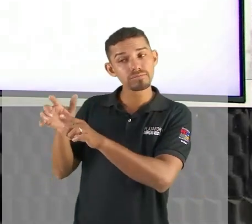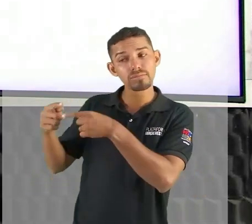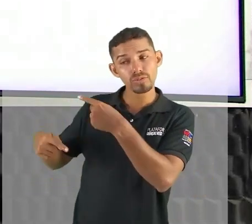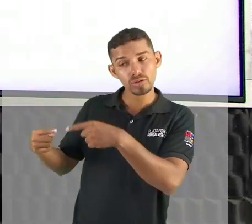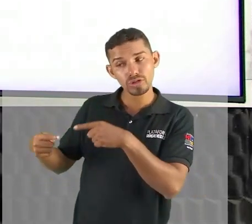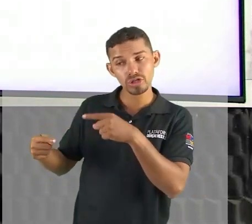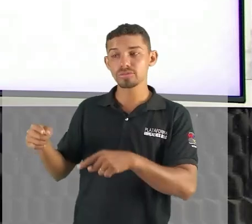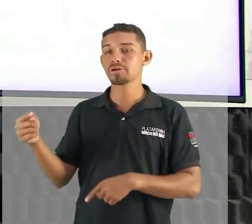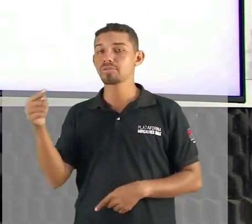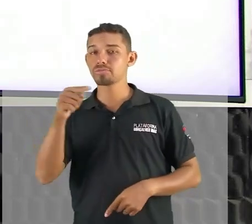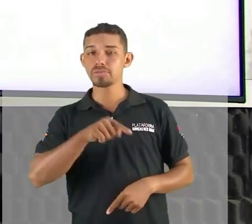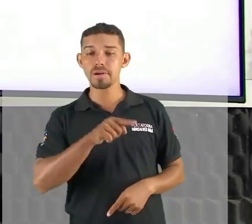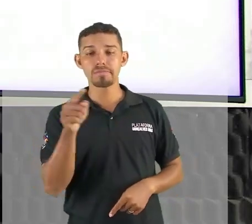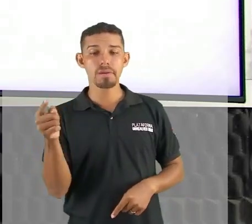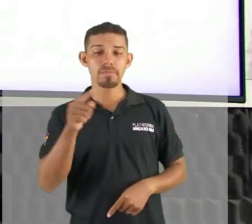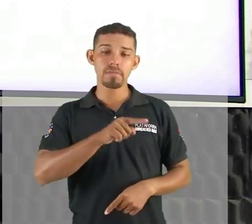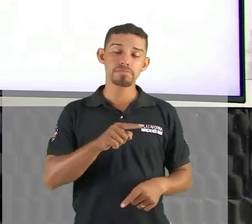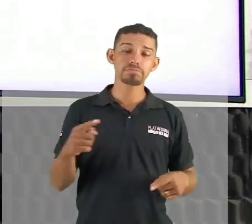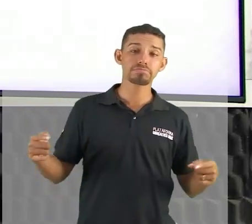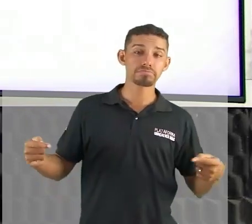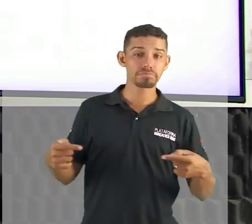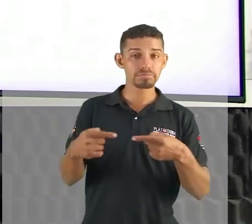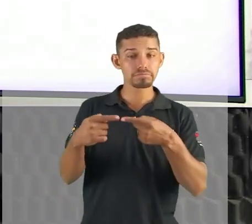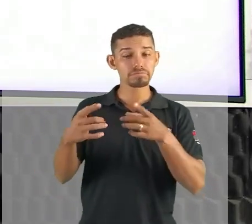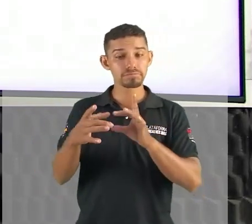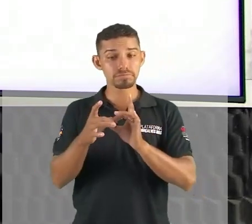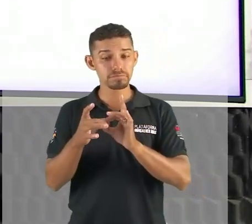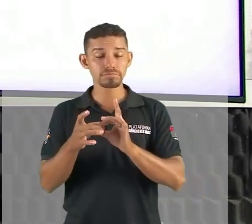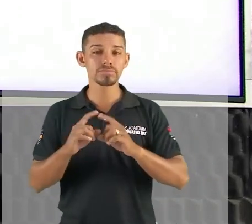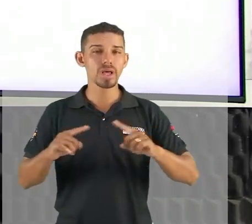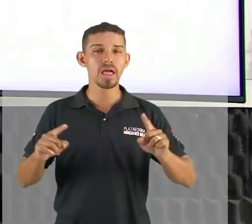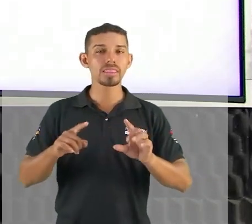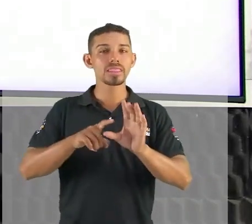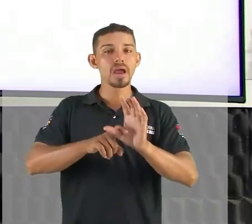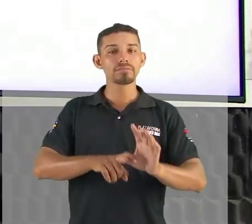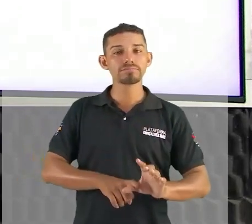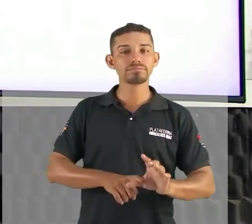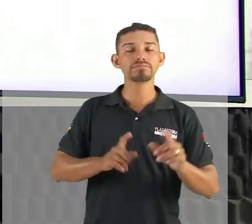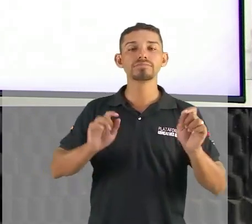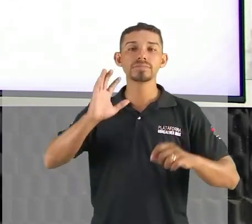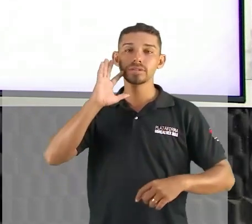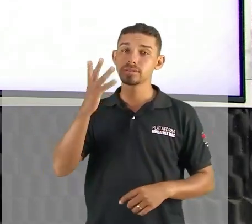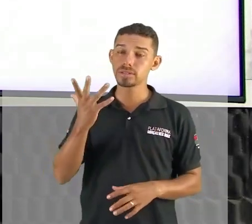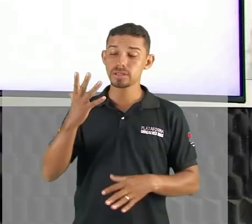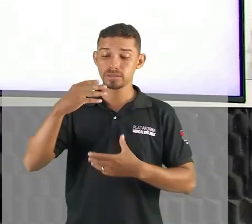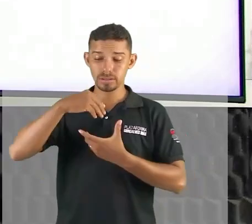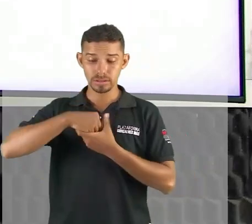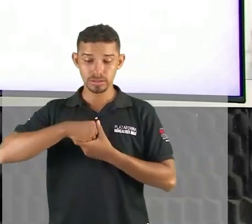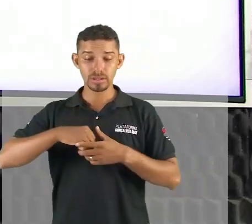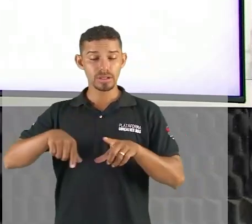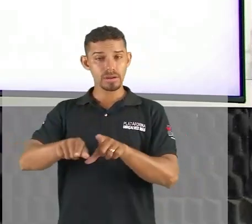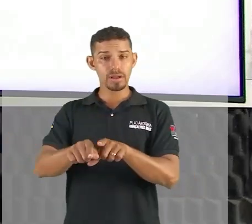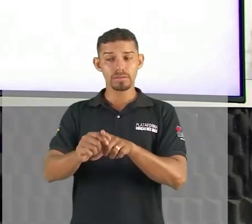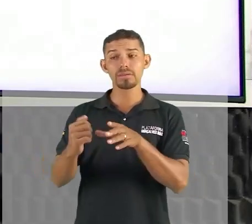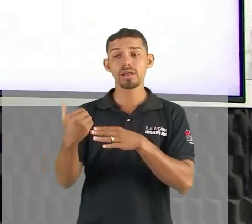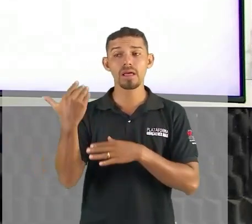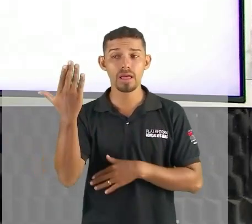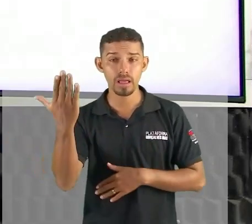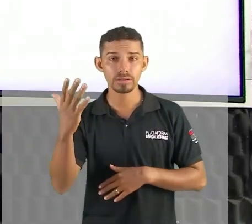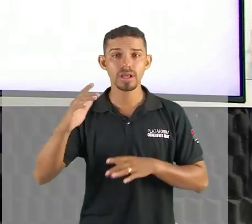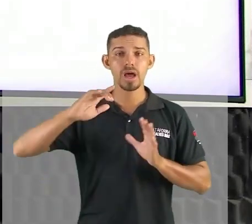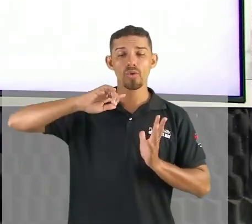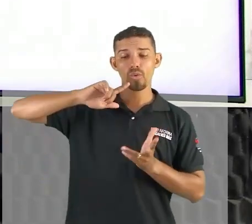a economia do Brasil, ela vai depender, claro, das situações que são internas, mas também que são externas, que